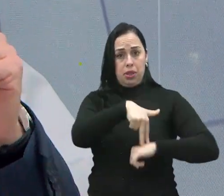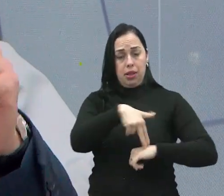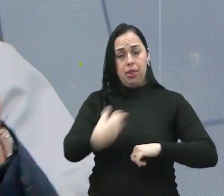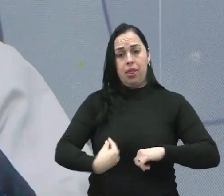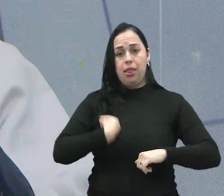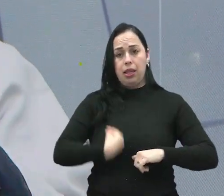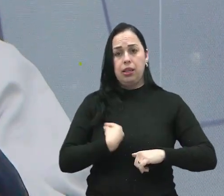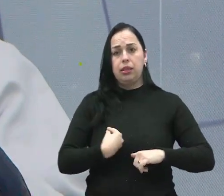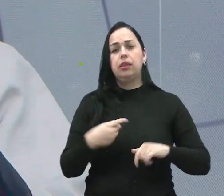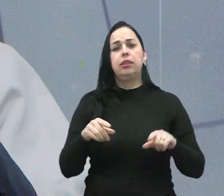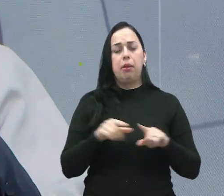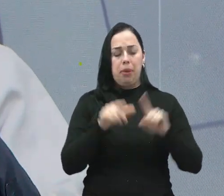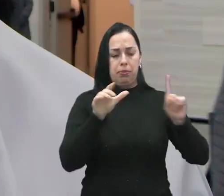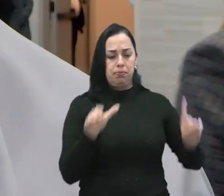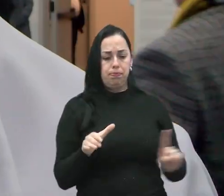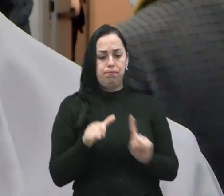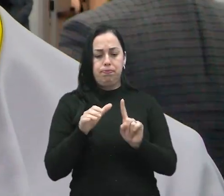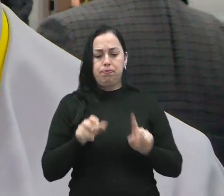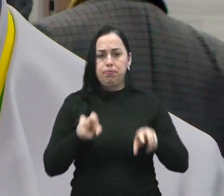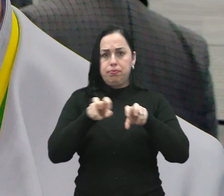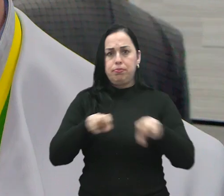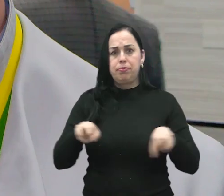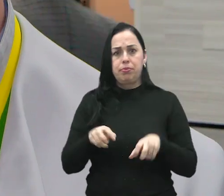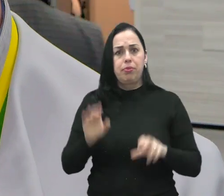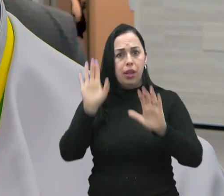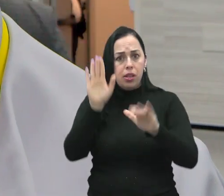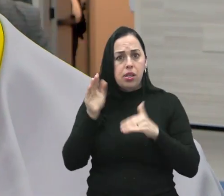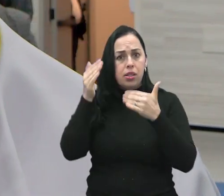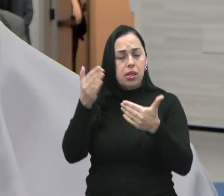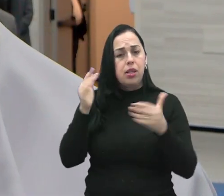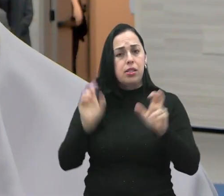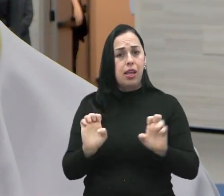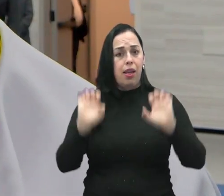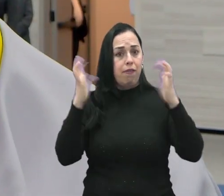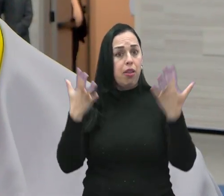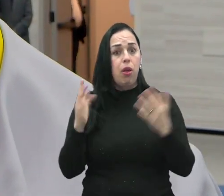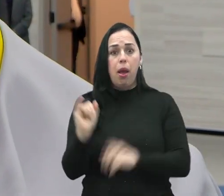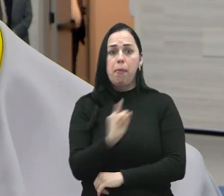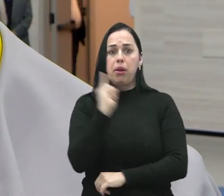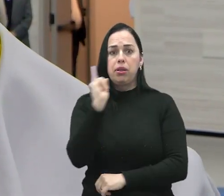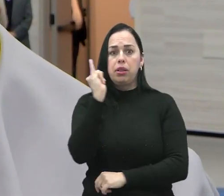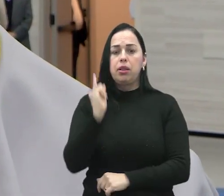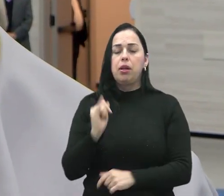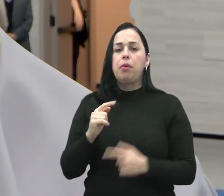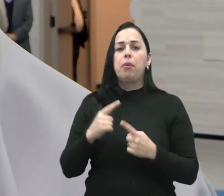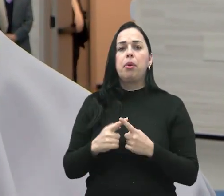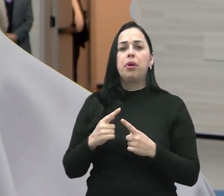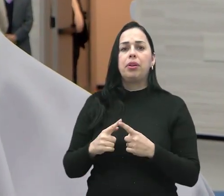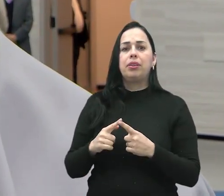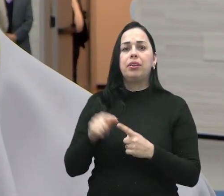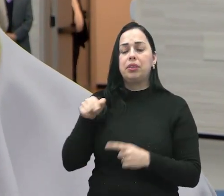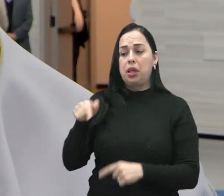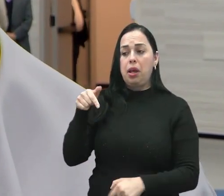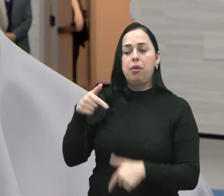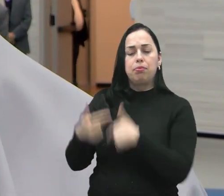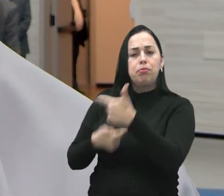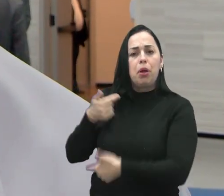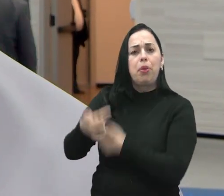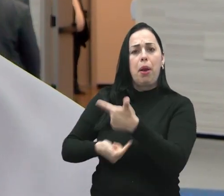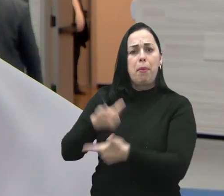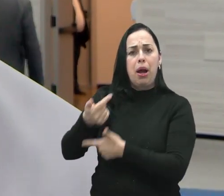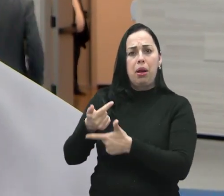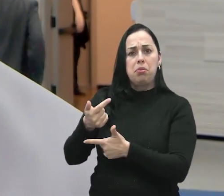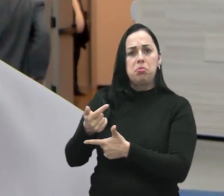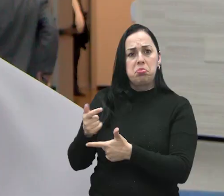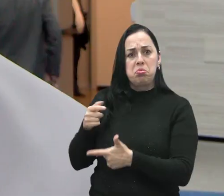e compôs a mesa diretora. Essa cerimônia é importante porque ela coroa todo o trabalho do Dr. Rodrigo